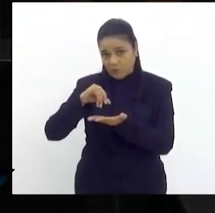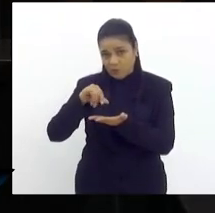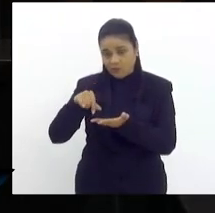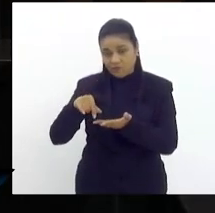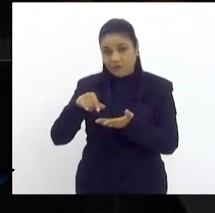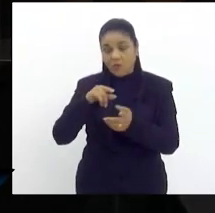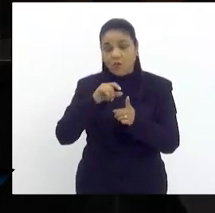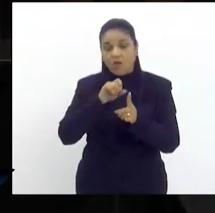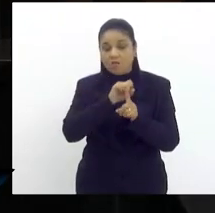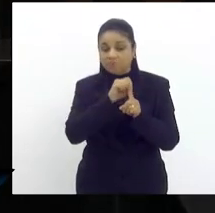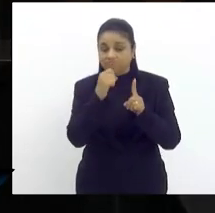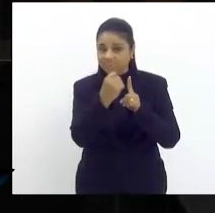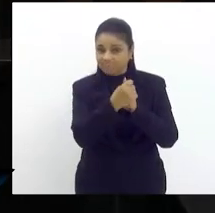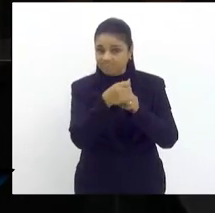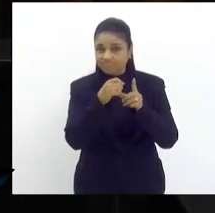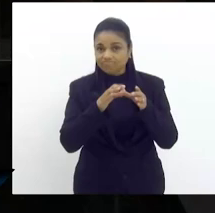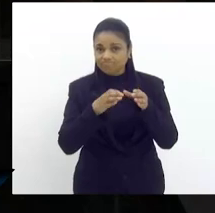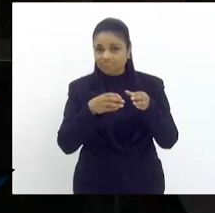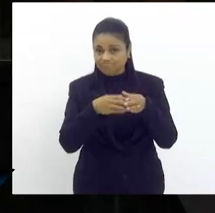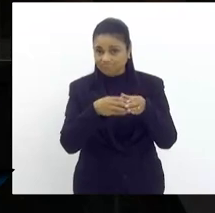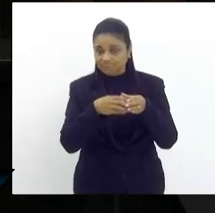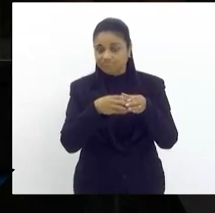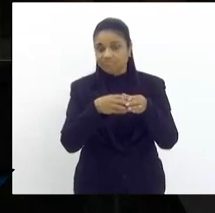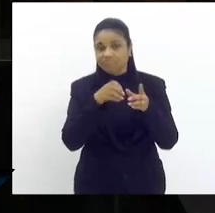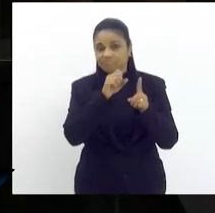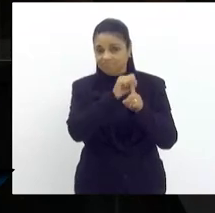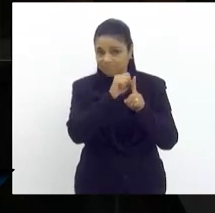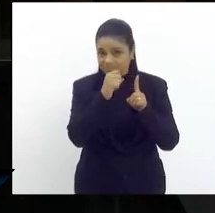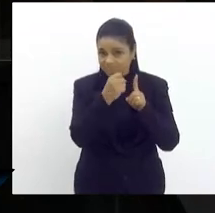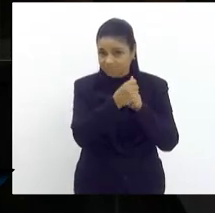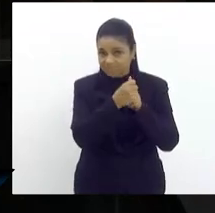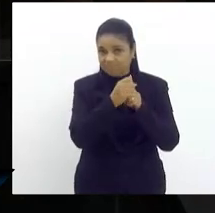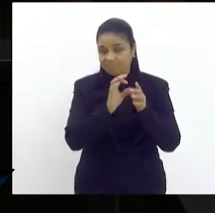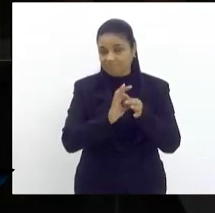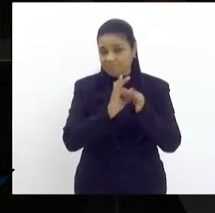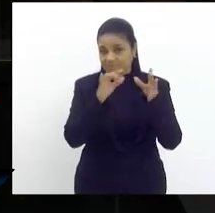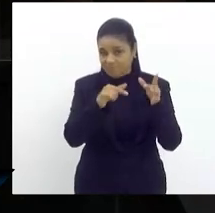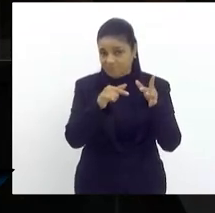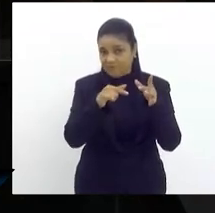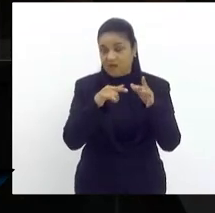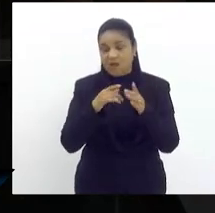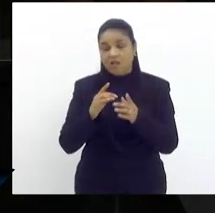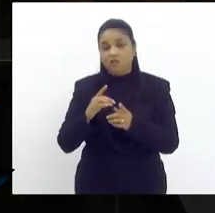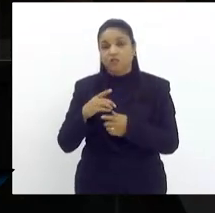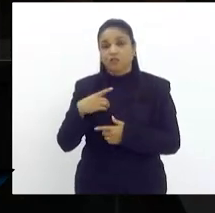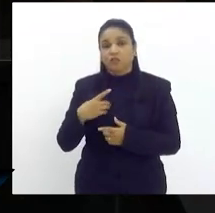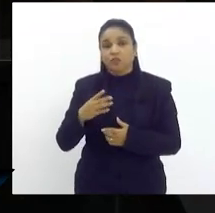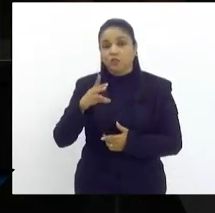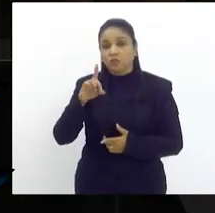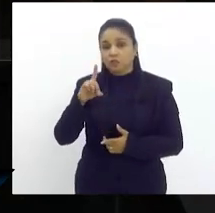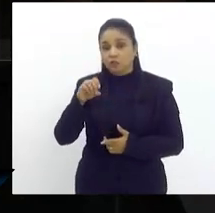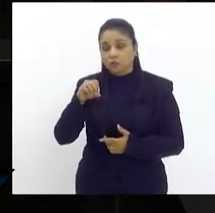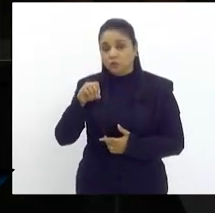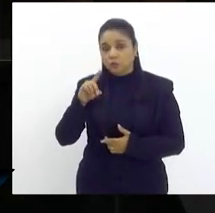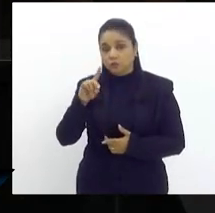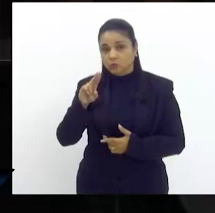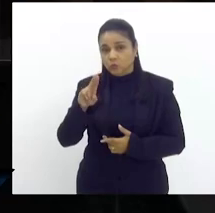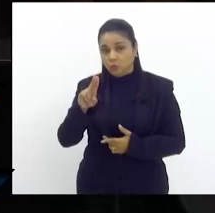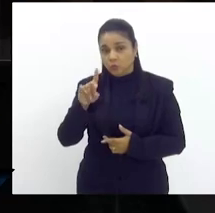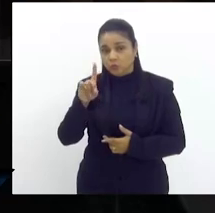neoliberais e liberais as doutrinas econômicas social